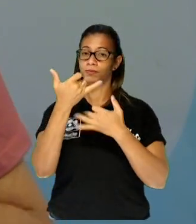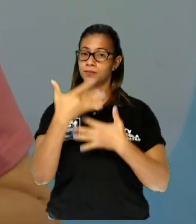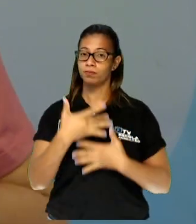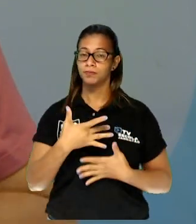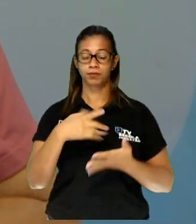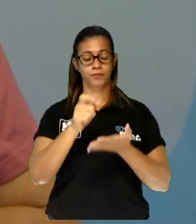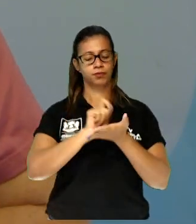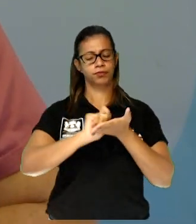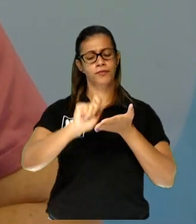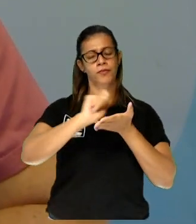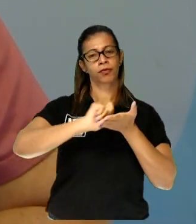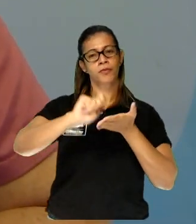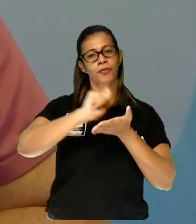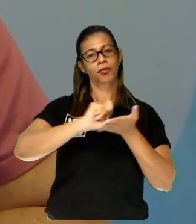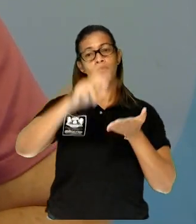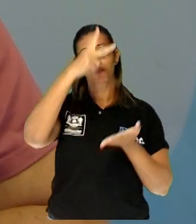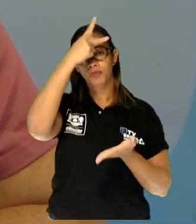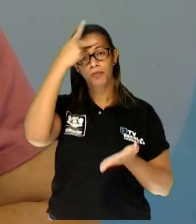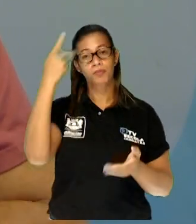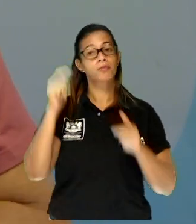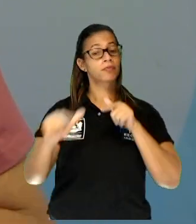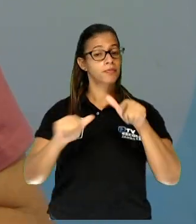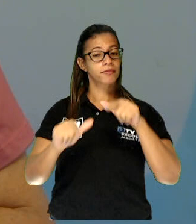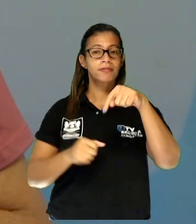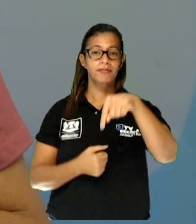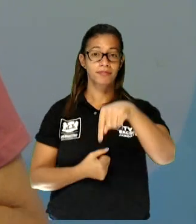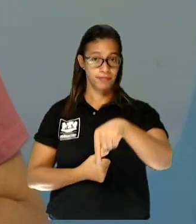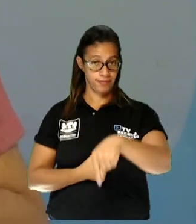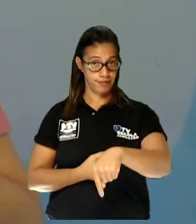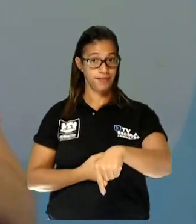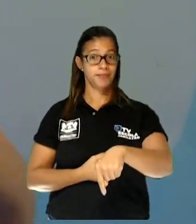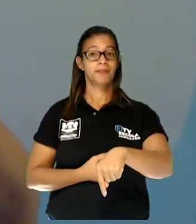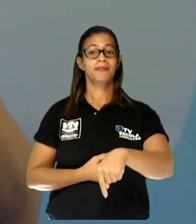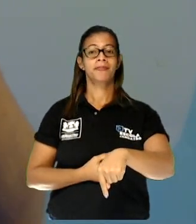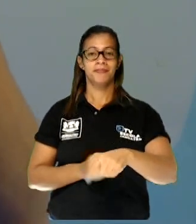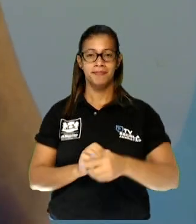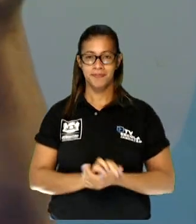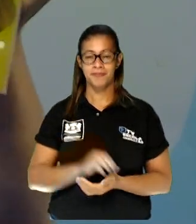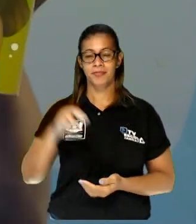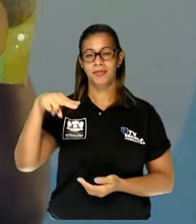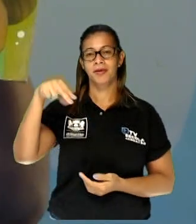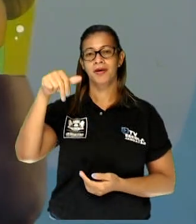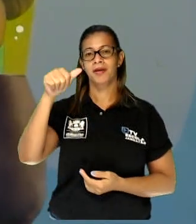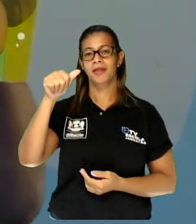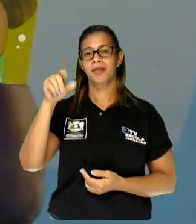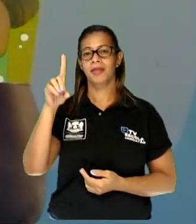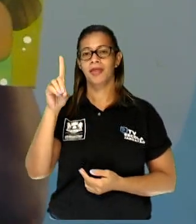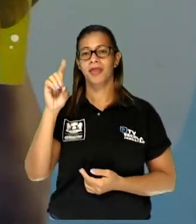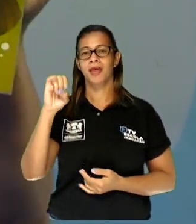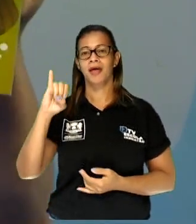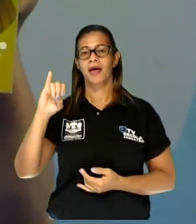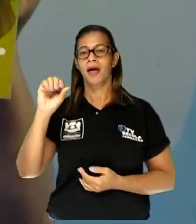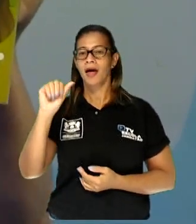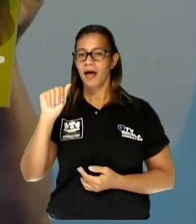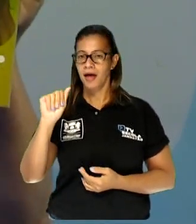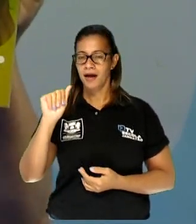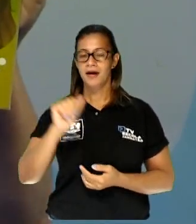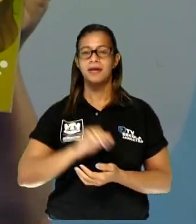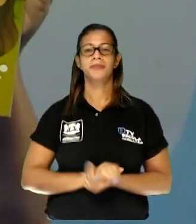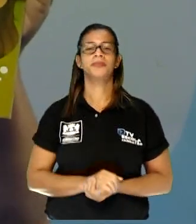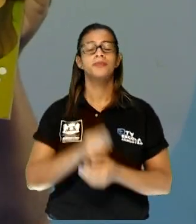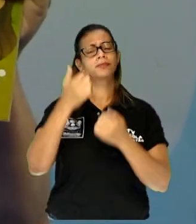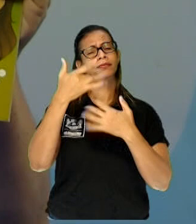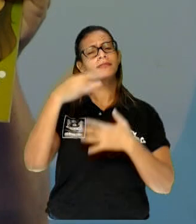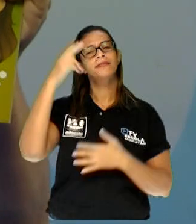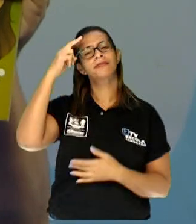escrita por uma pessoa que trabalhou aqui na Rede Municipal de Jaboatão, que é a Nádia Carvalho. E eu vou contar para vocês a história.